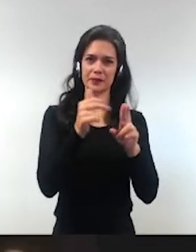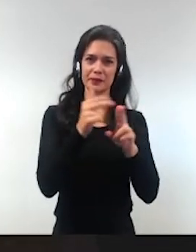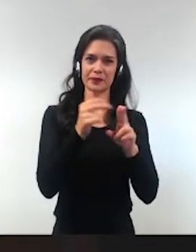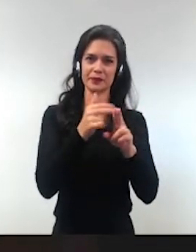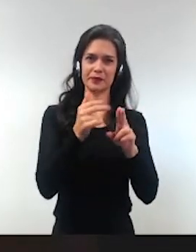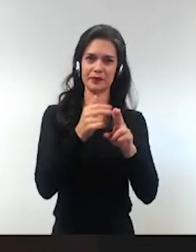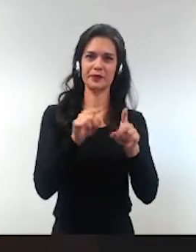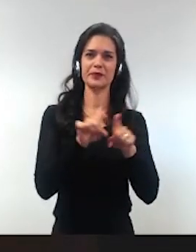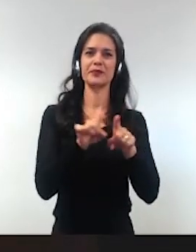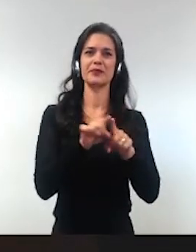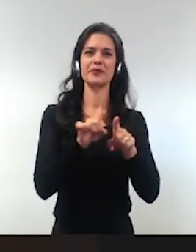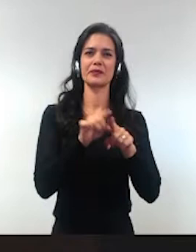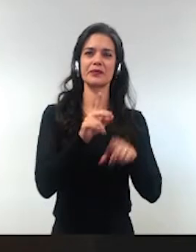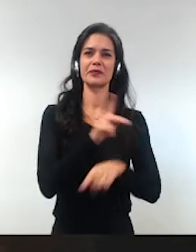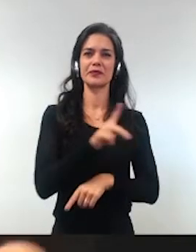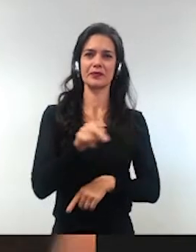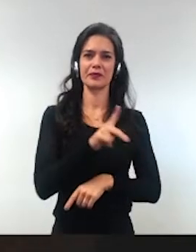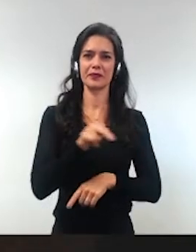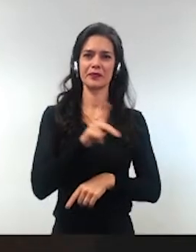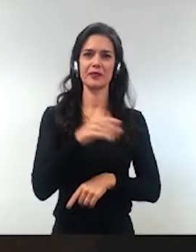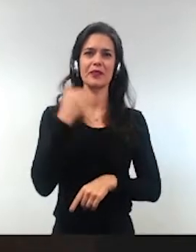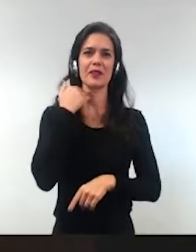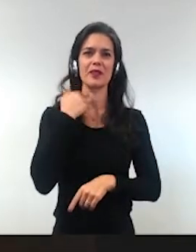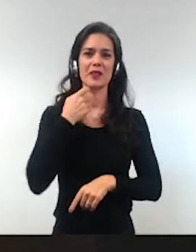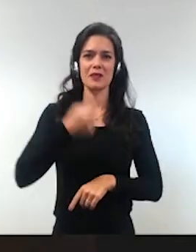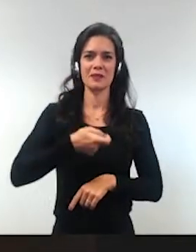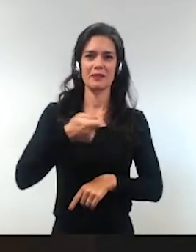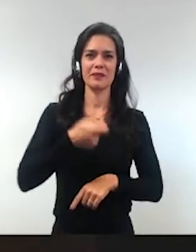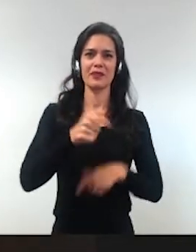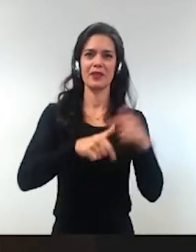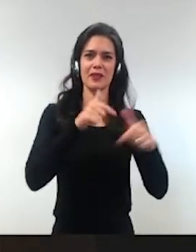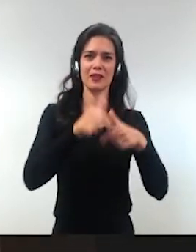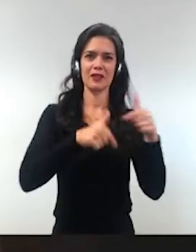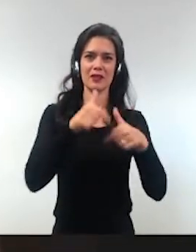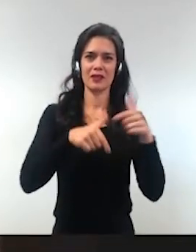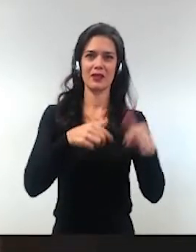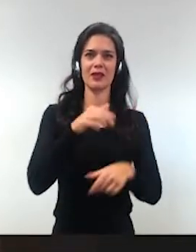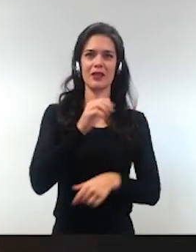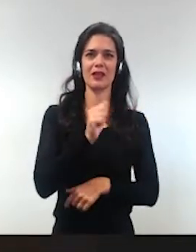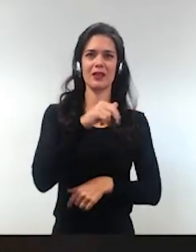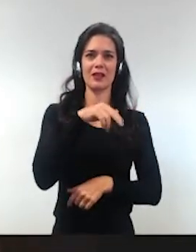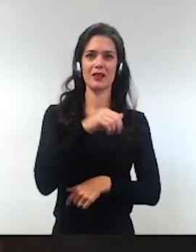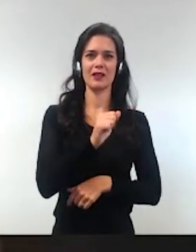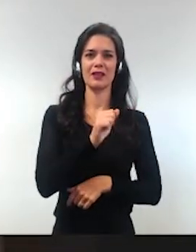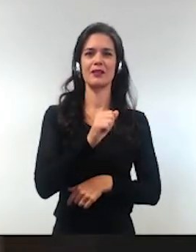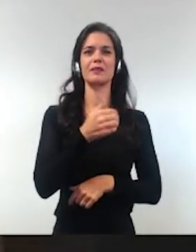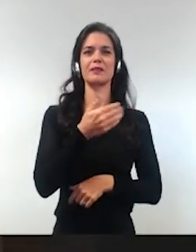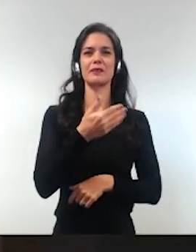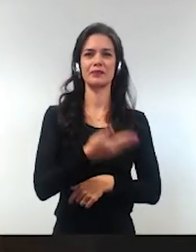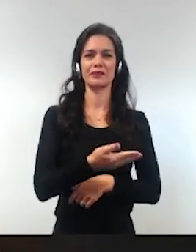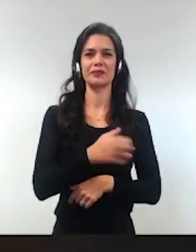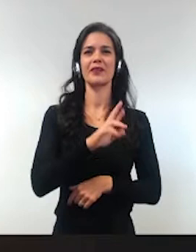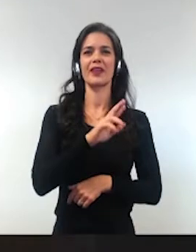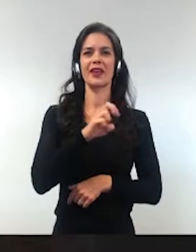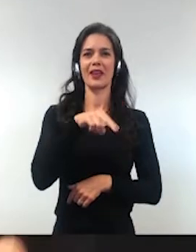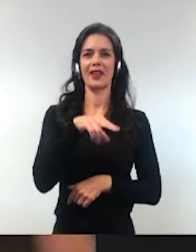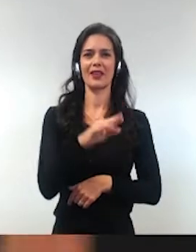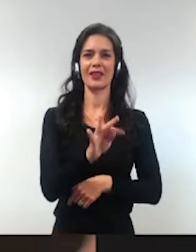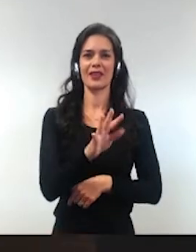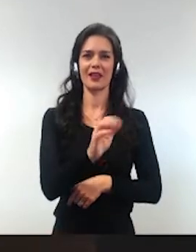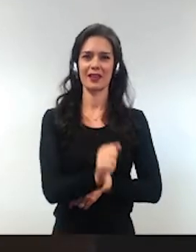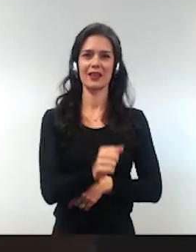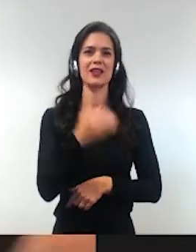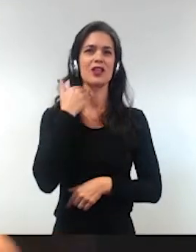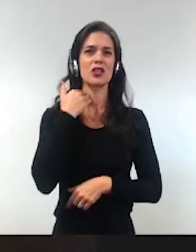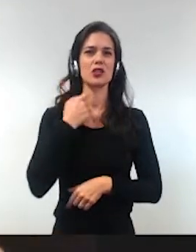dos Magistrados Trabalhistas, ANAMATRA. Também compõe esse painel a doutora Renata Gil,